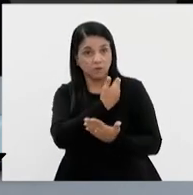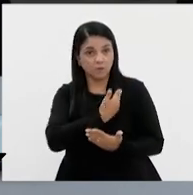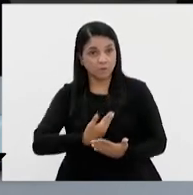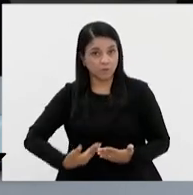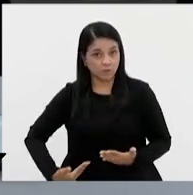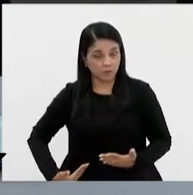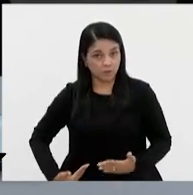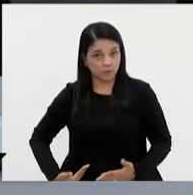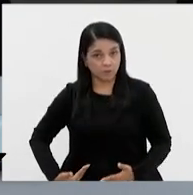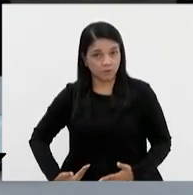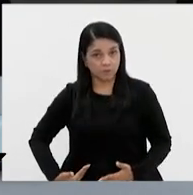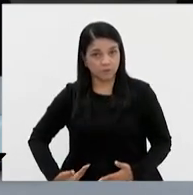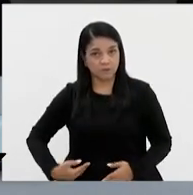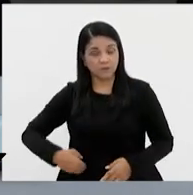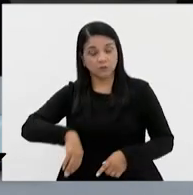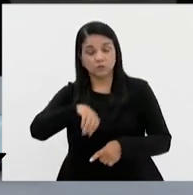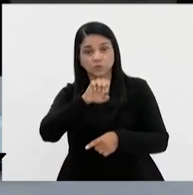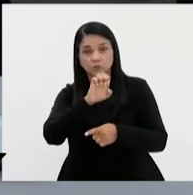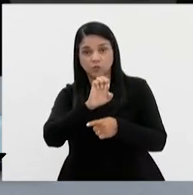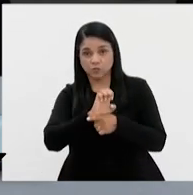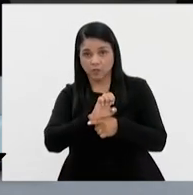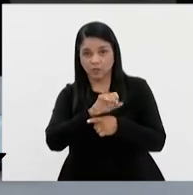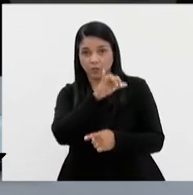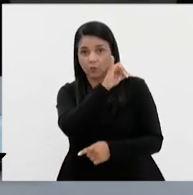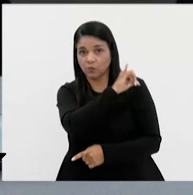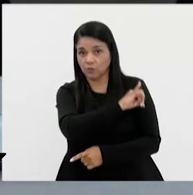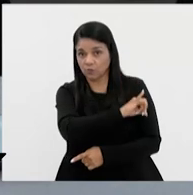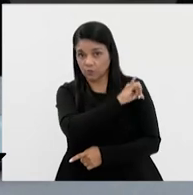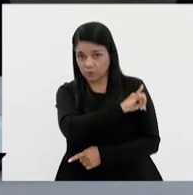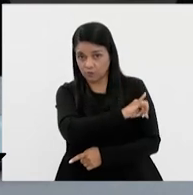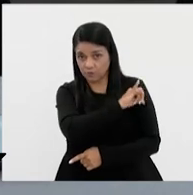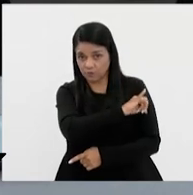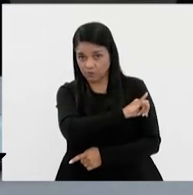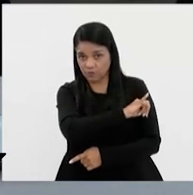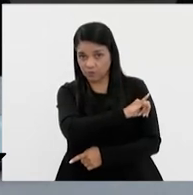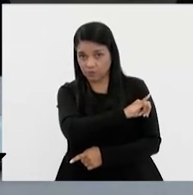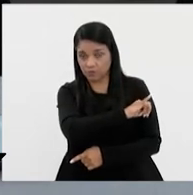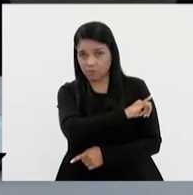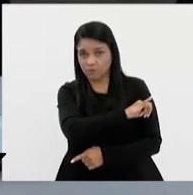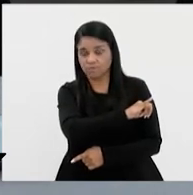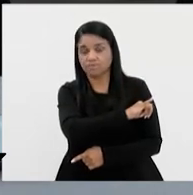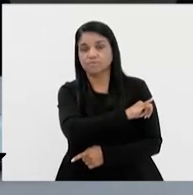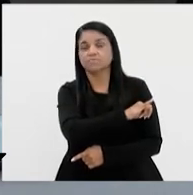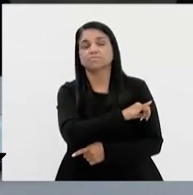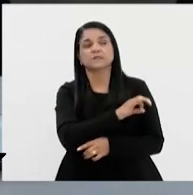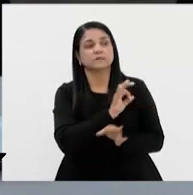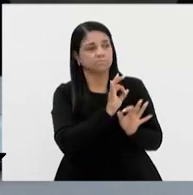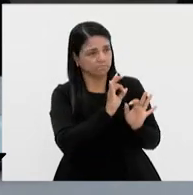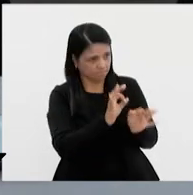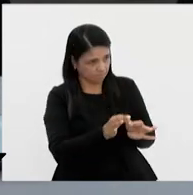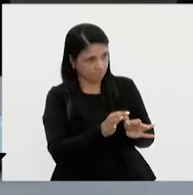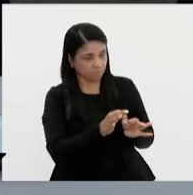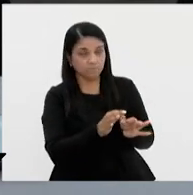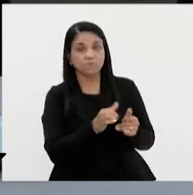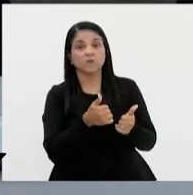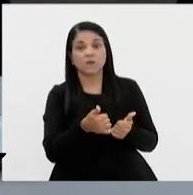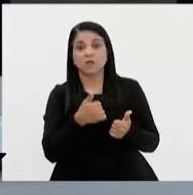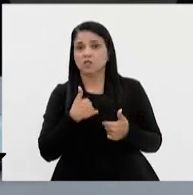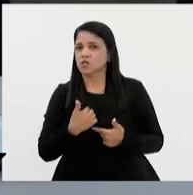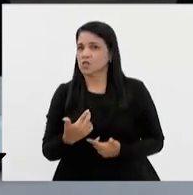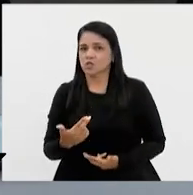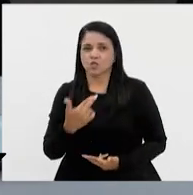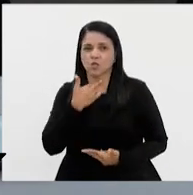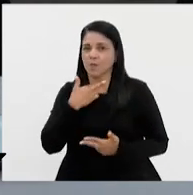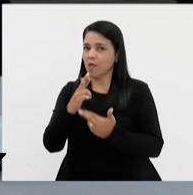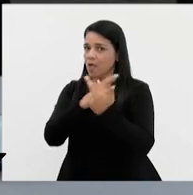públicas do Estado do Rio de Janeiro. Perfeito. Nós não podemos legislar sobre